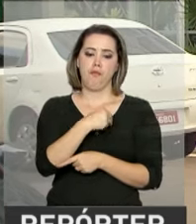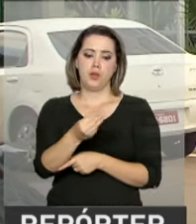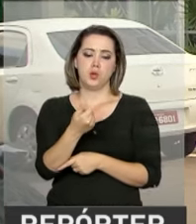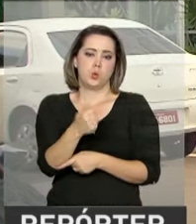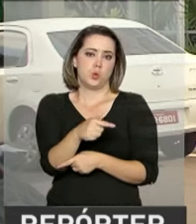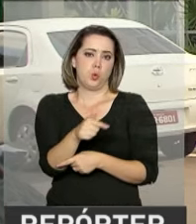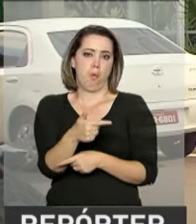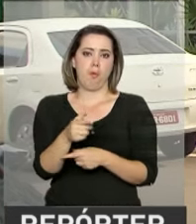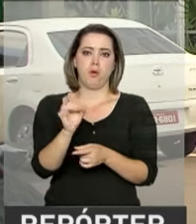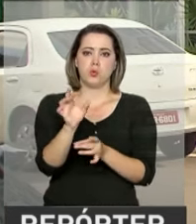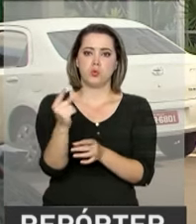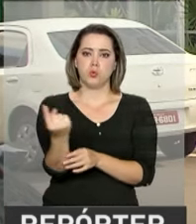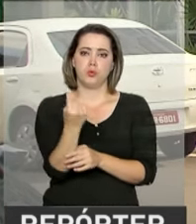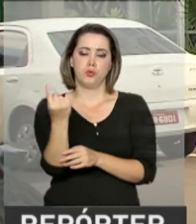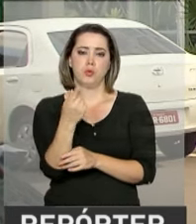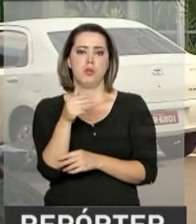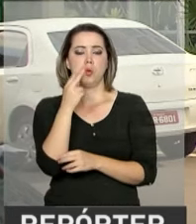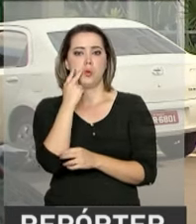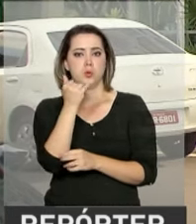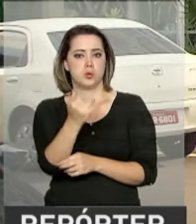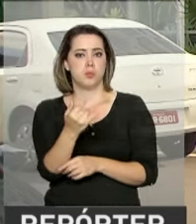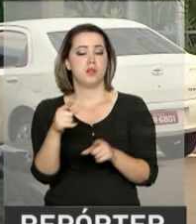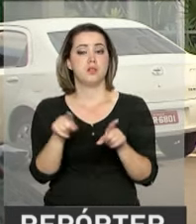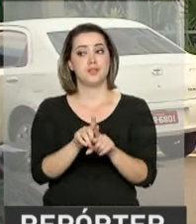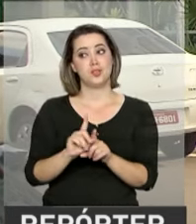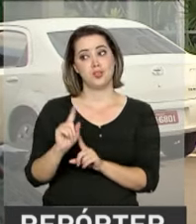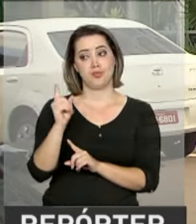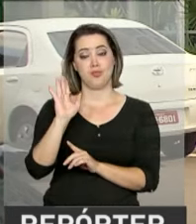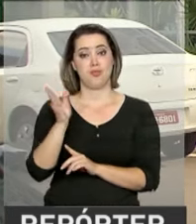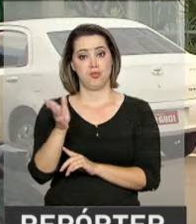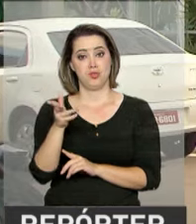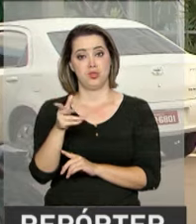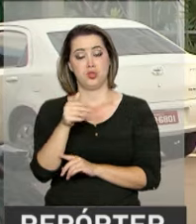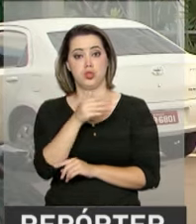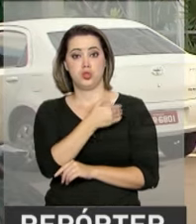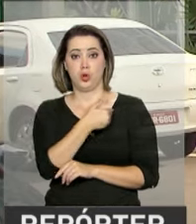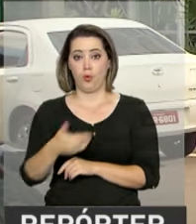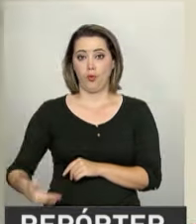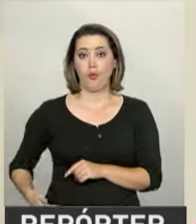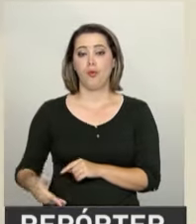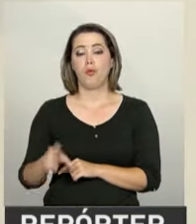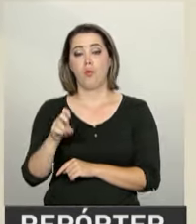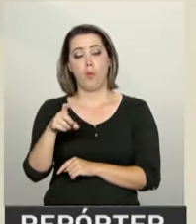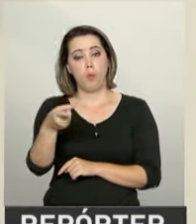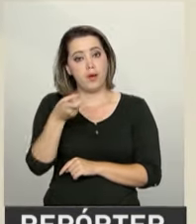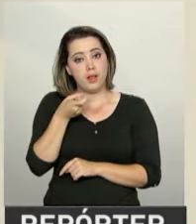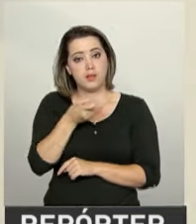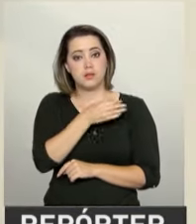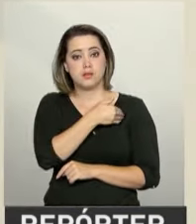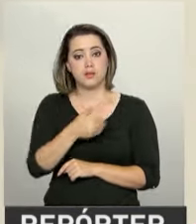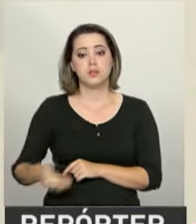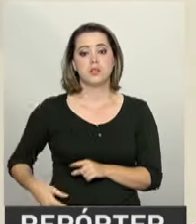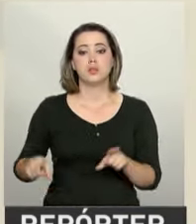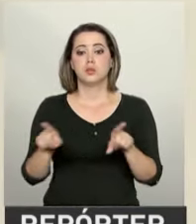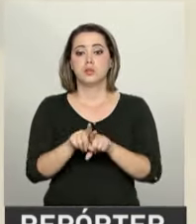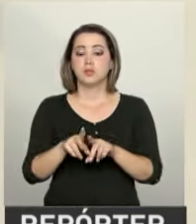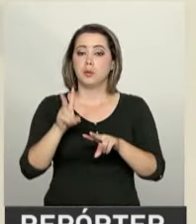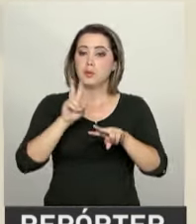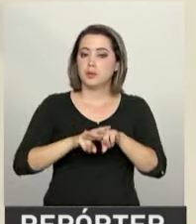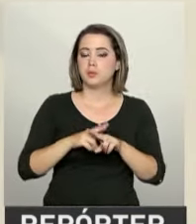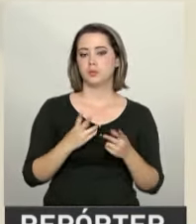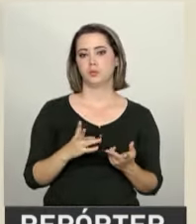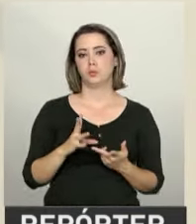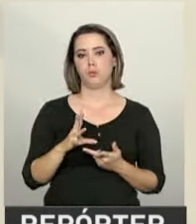poderiam ficar privados do convívio dos pais, já que o ex-governador também está preso. Luiz Linda defende que todo